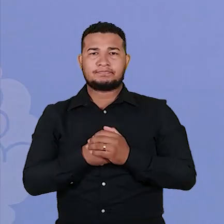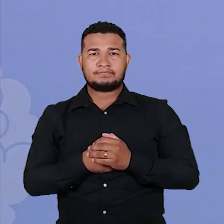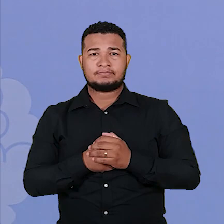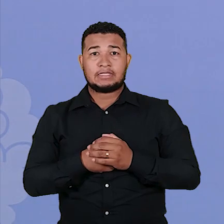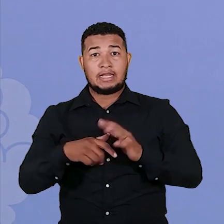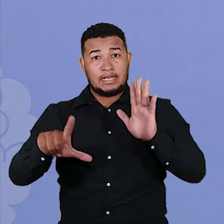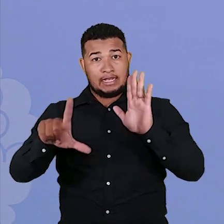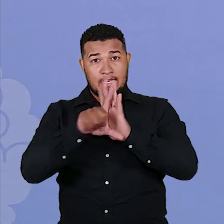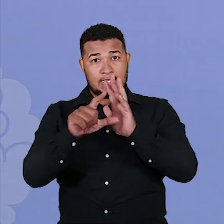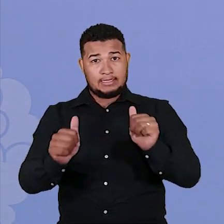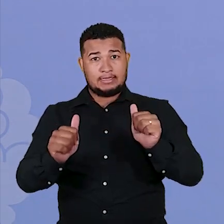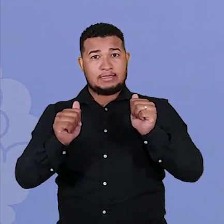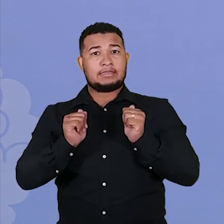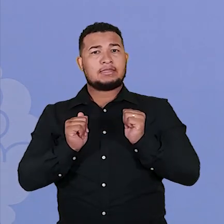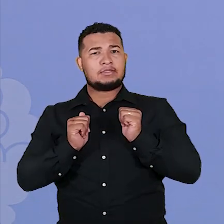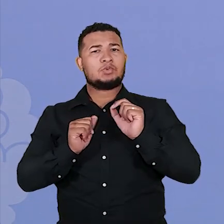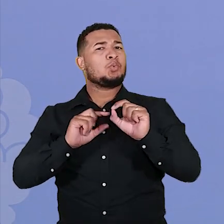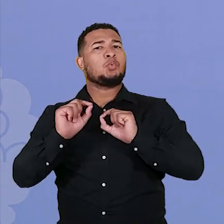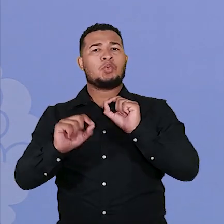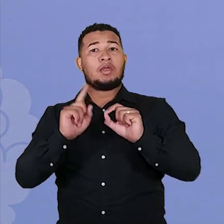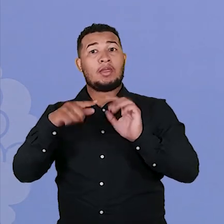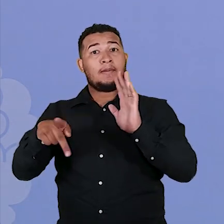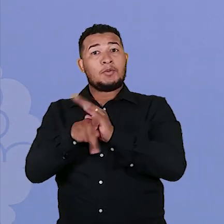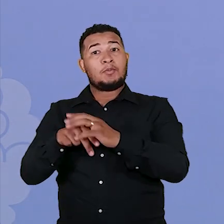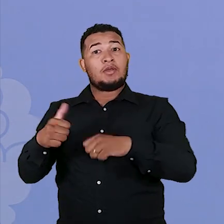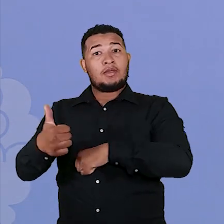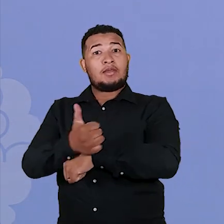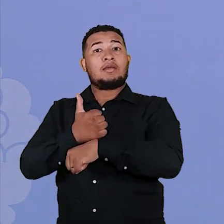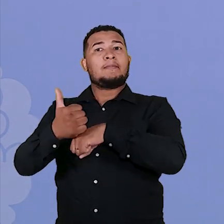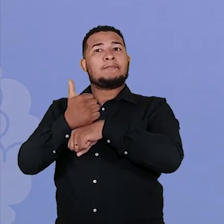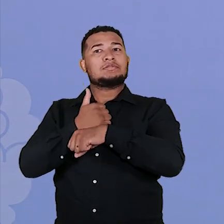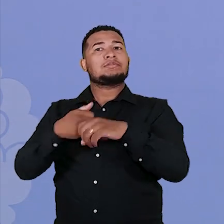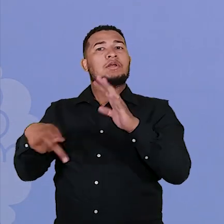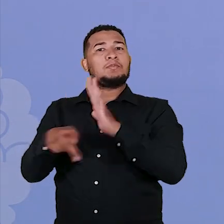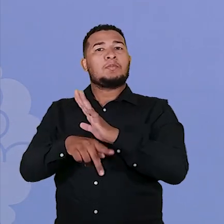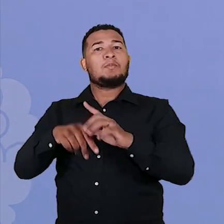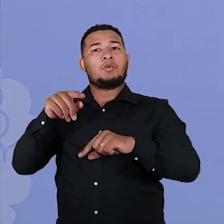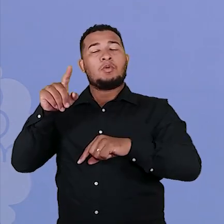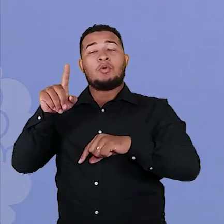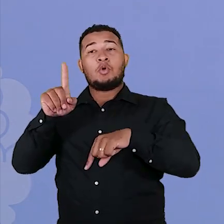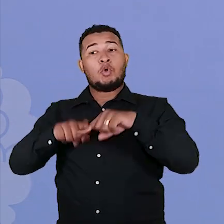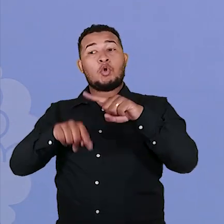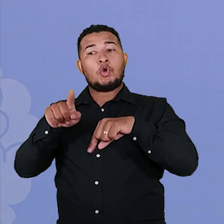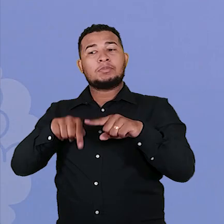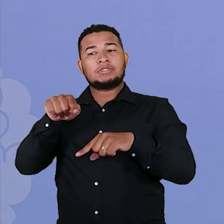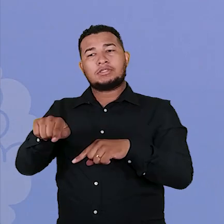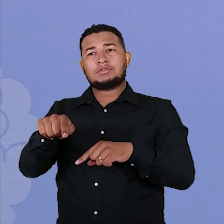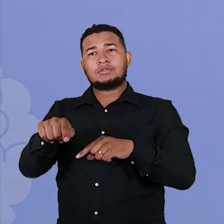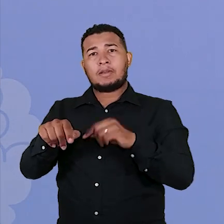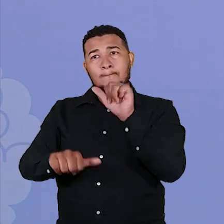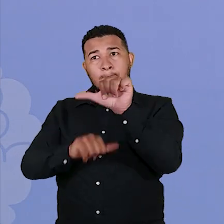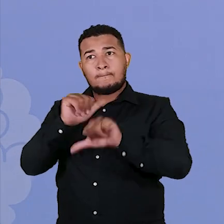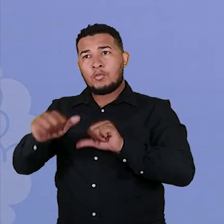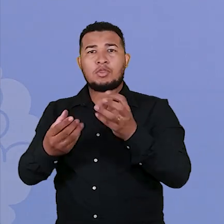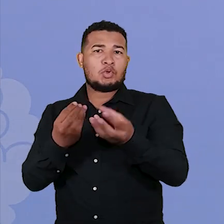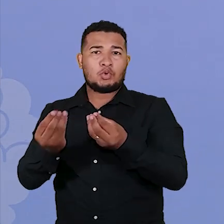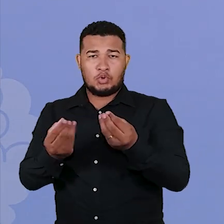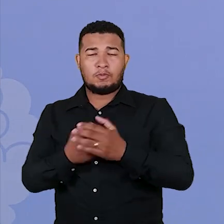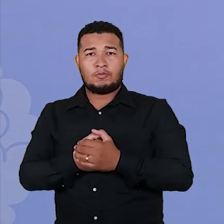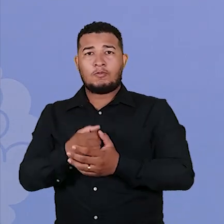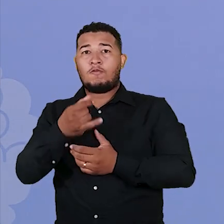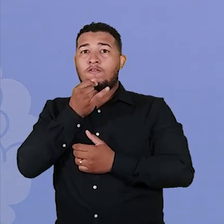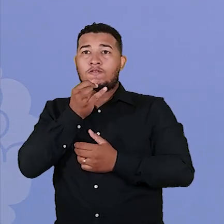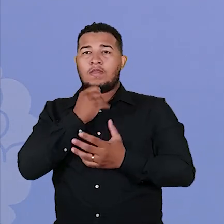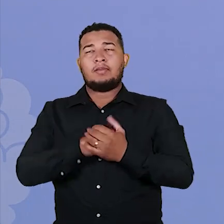aqui além da inércia ela fala da capacidade de um objeto resistir à mudança de movimento